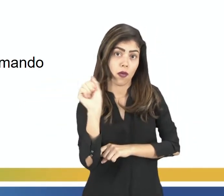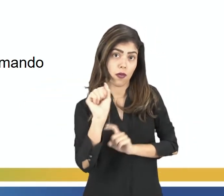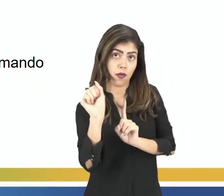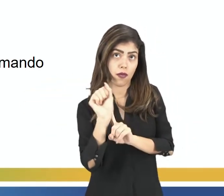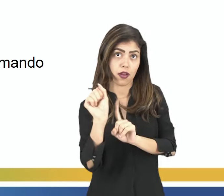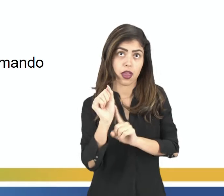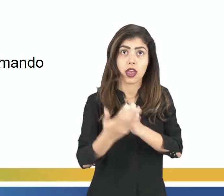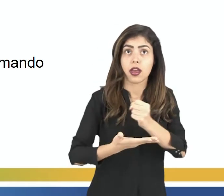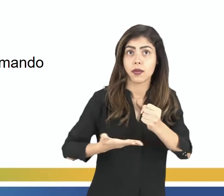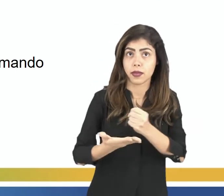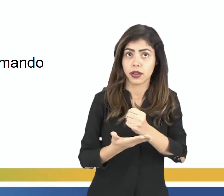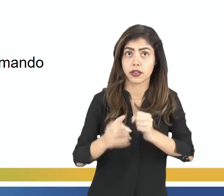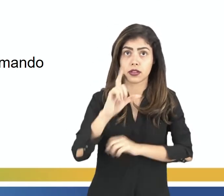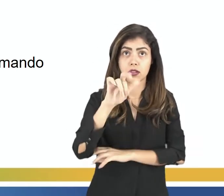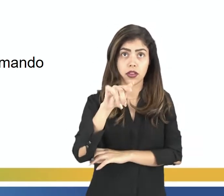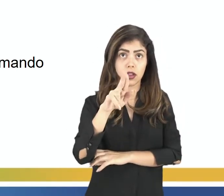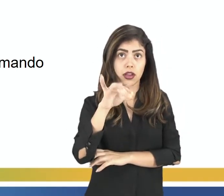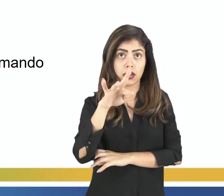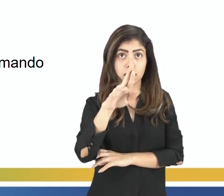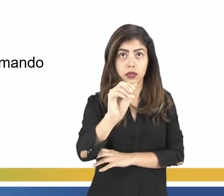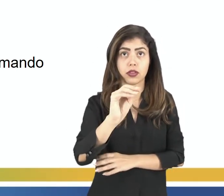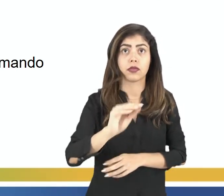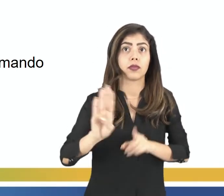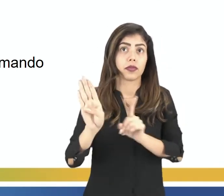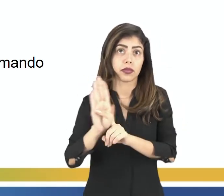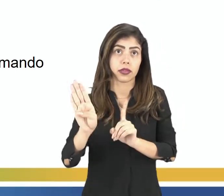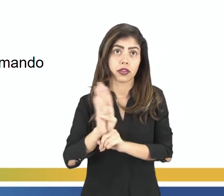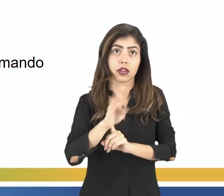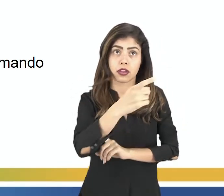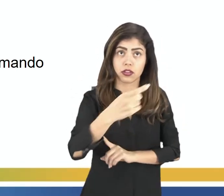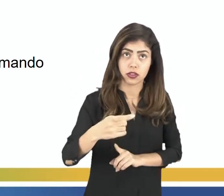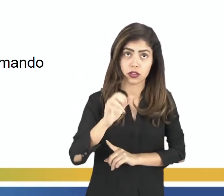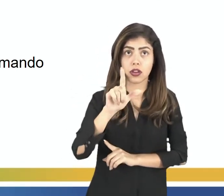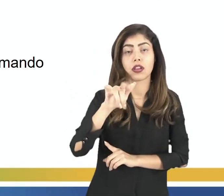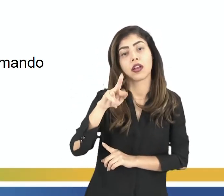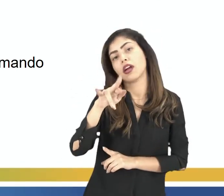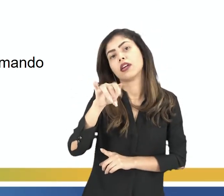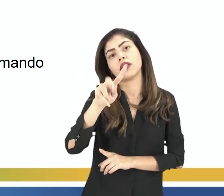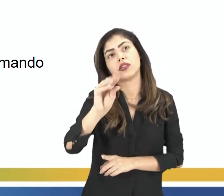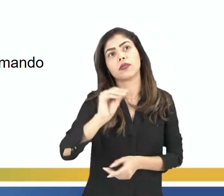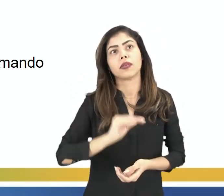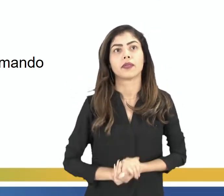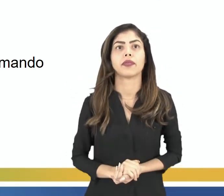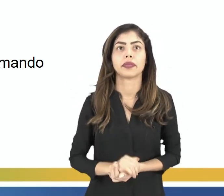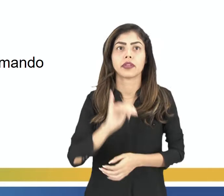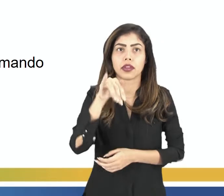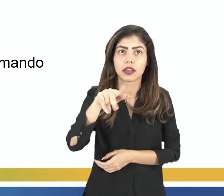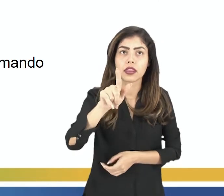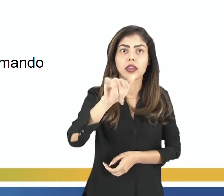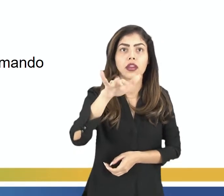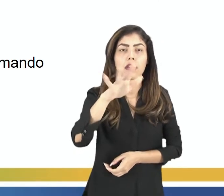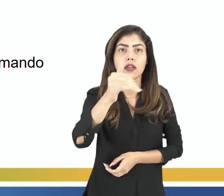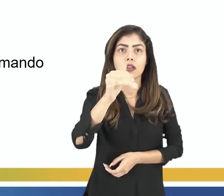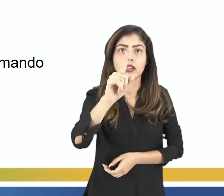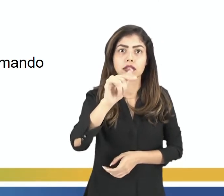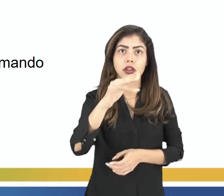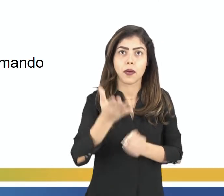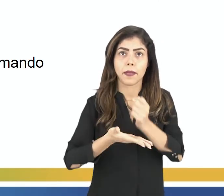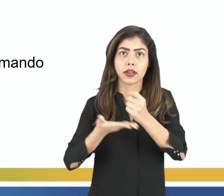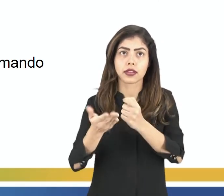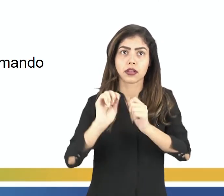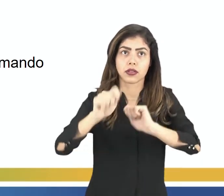base do logaritmo, b é o logaritmando e x é o logaritmo. E inequação é a função baseada nos sinais